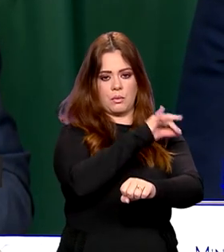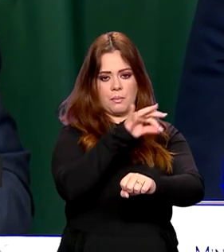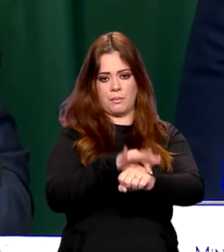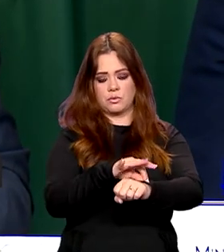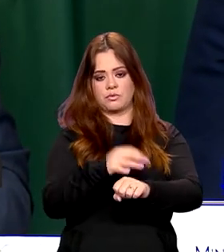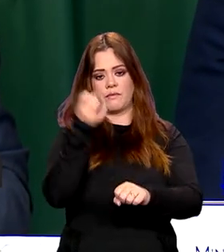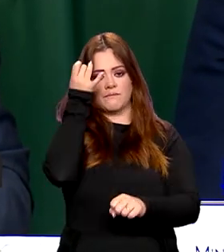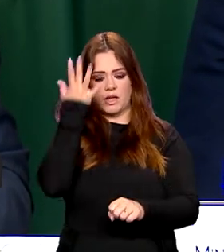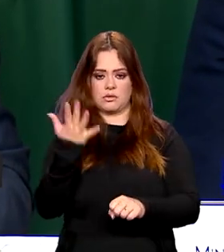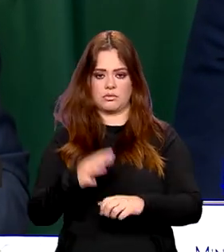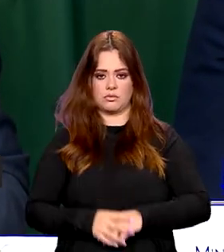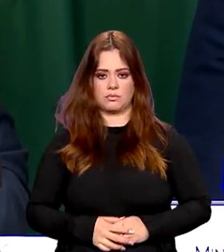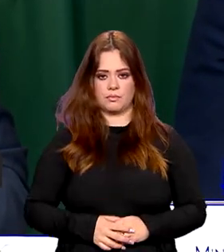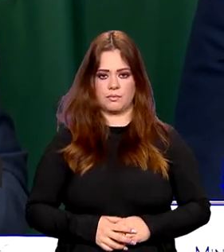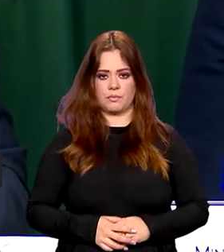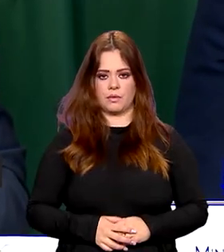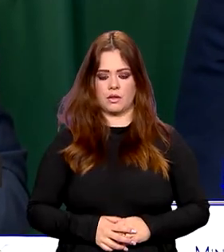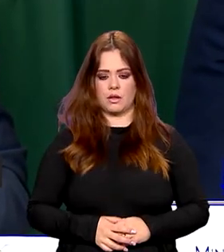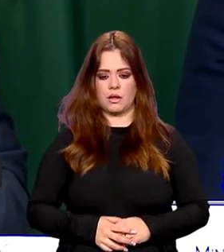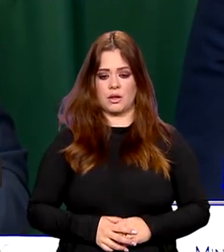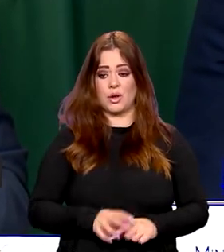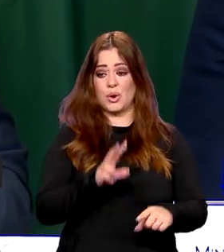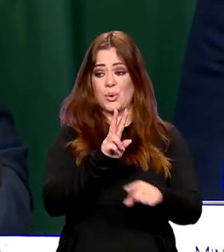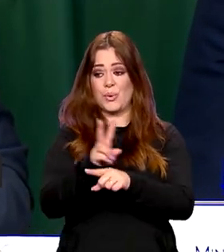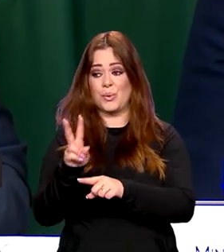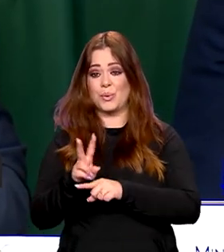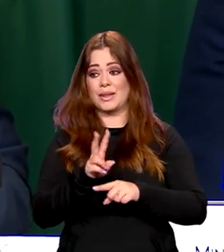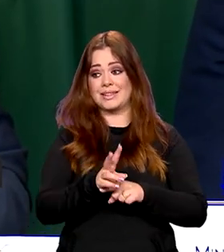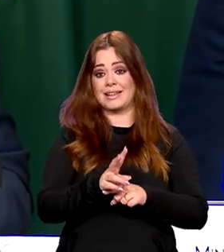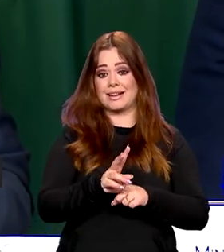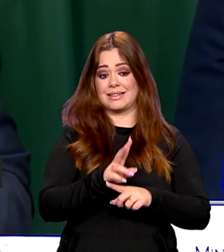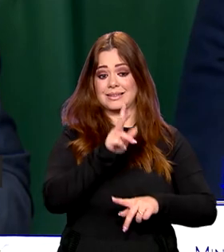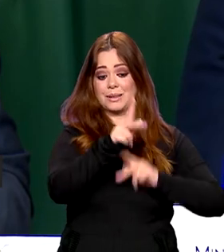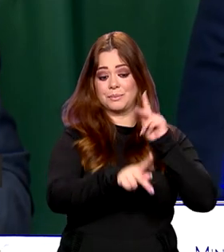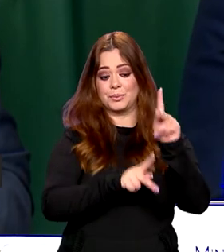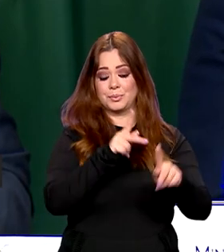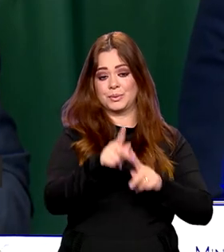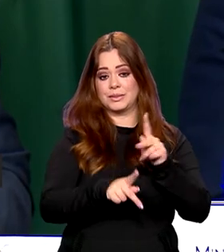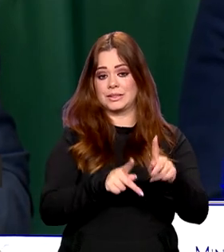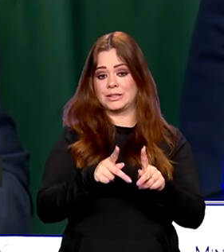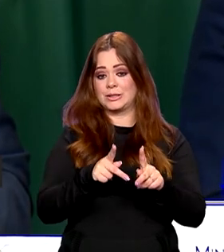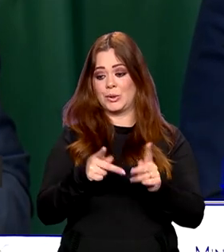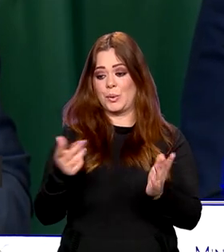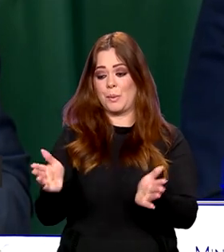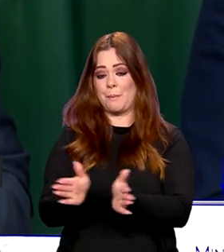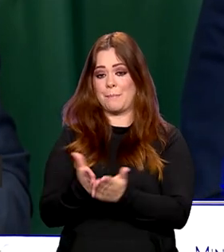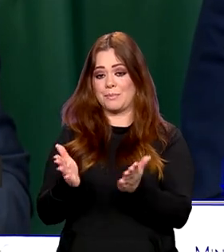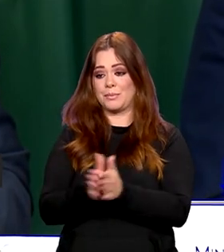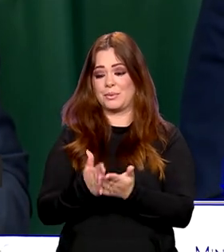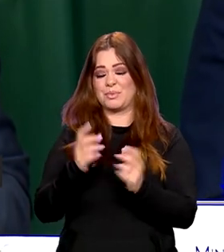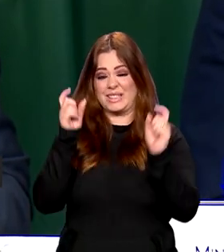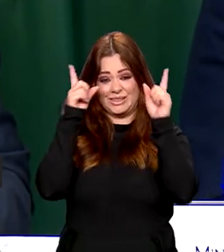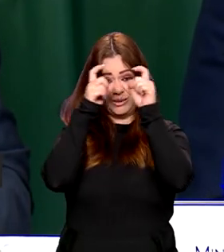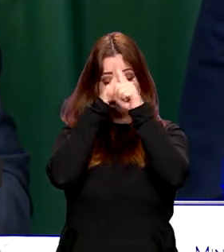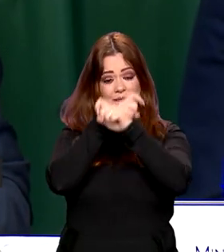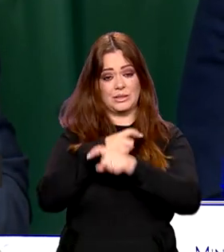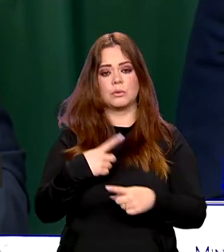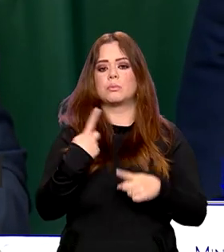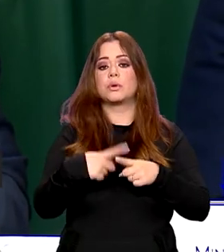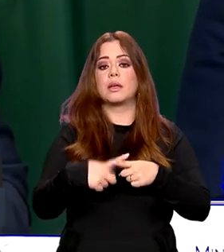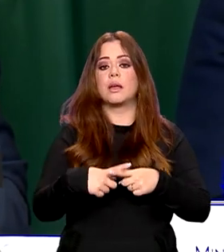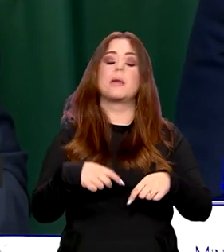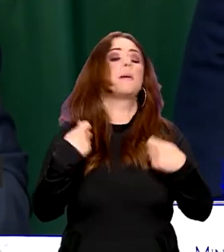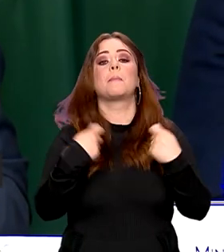fácil. Agora, cuidar do povo pobre é muito difícil, porque tem que ter sentimento. E esse país